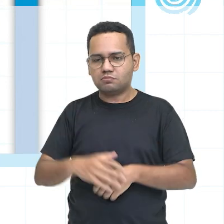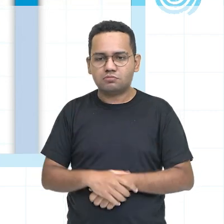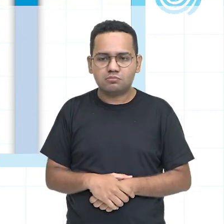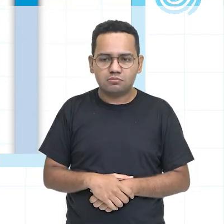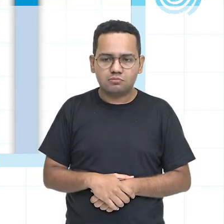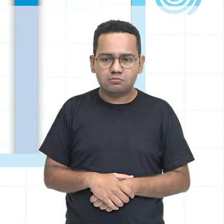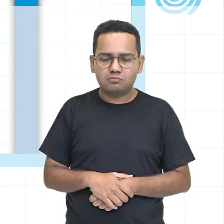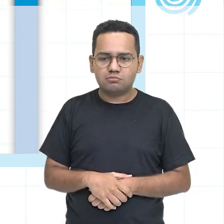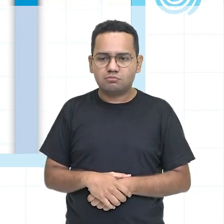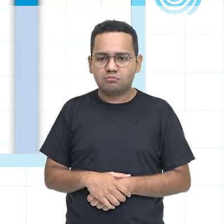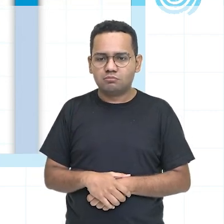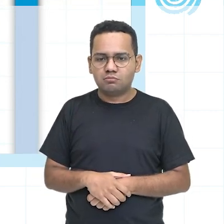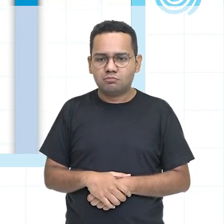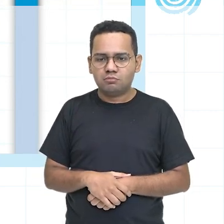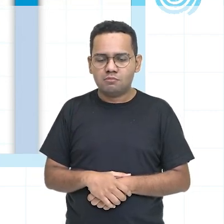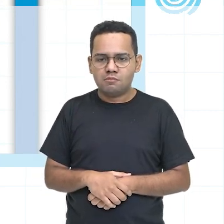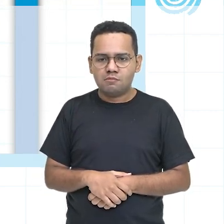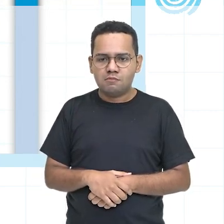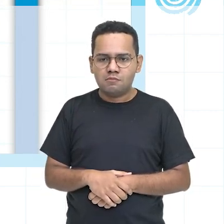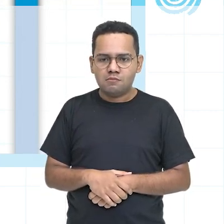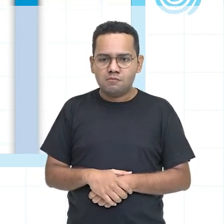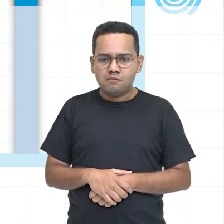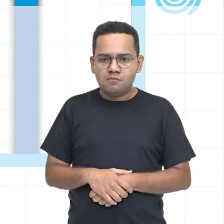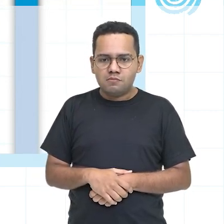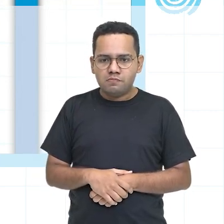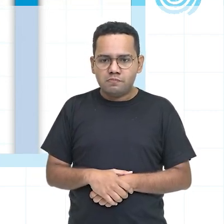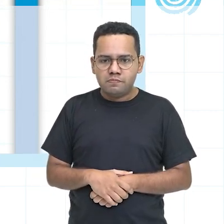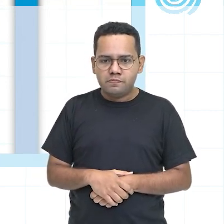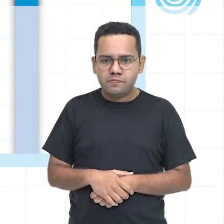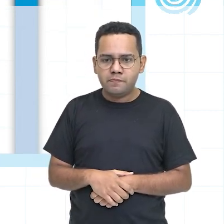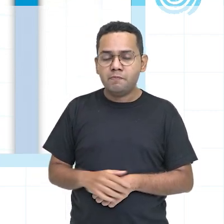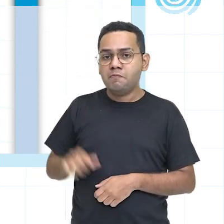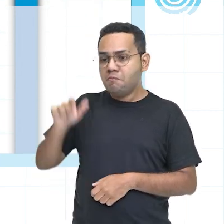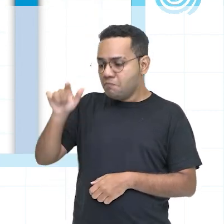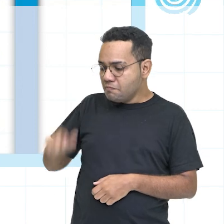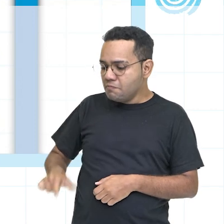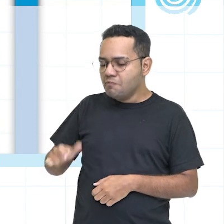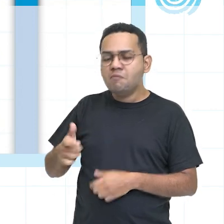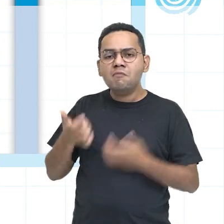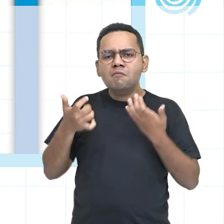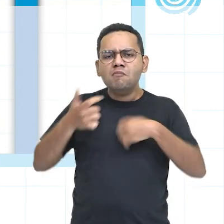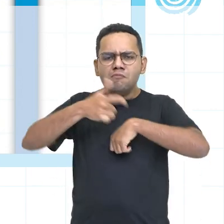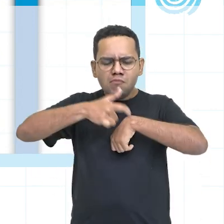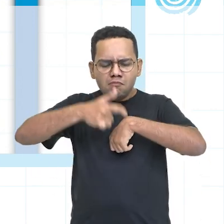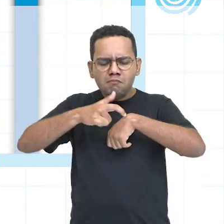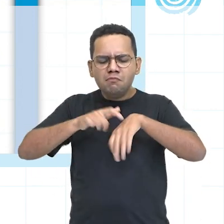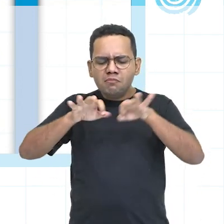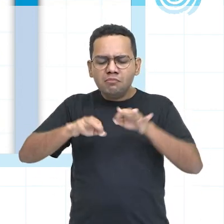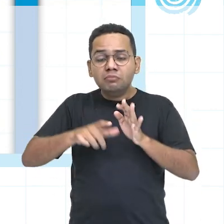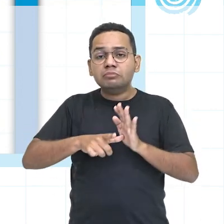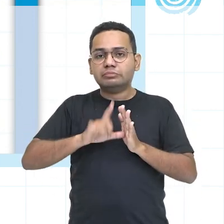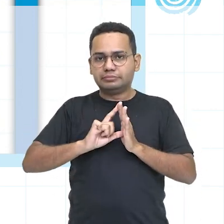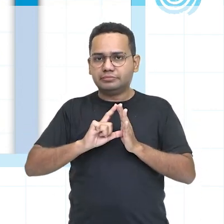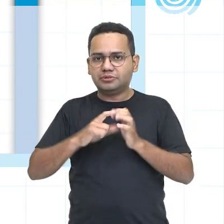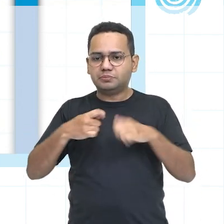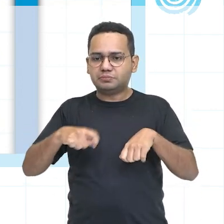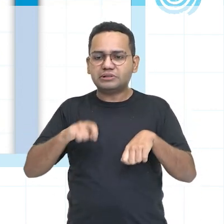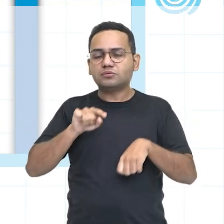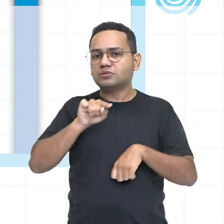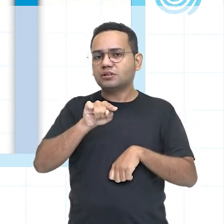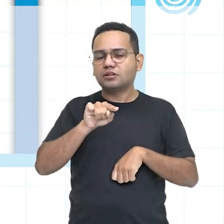queria chegar. Tá? Então, essa é a função também do advérbio. Ele indica, ele traz uma informação extra de